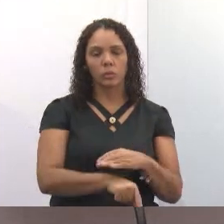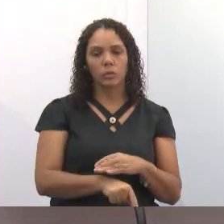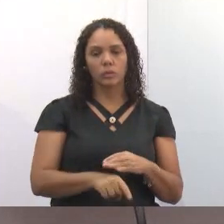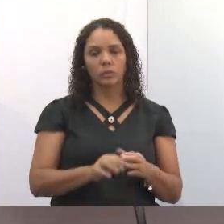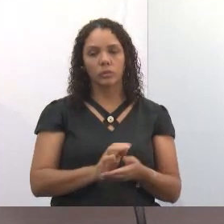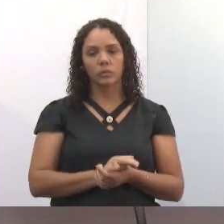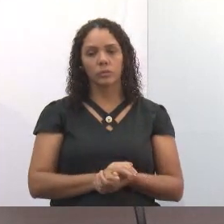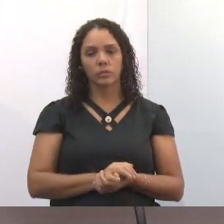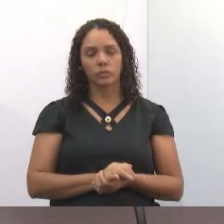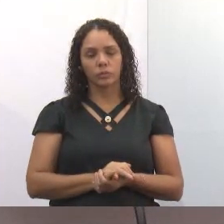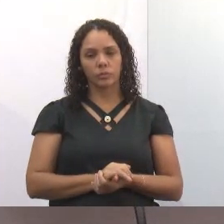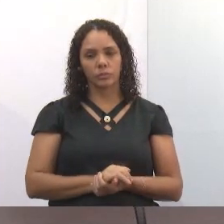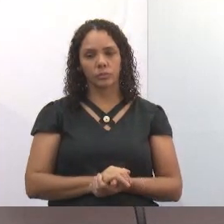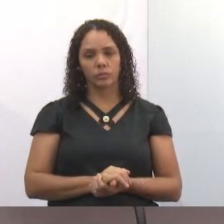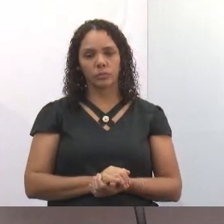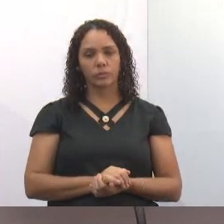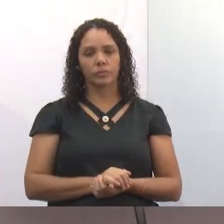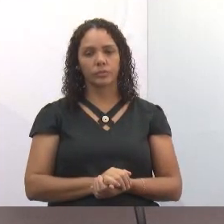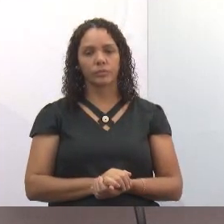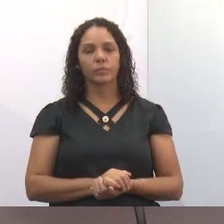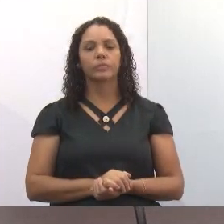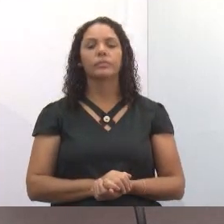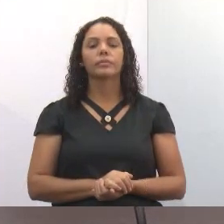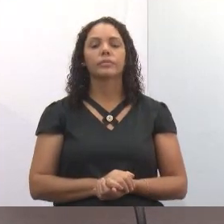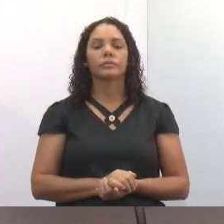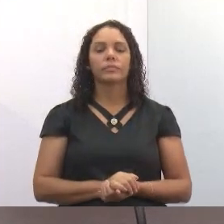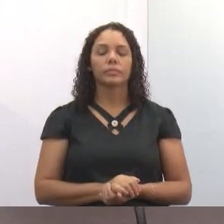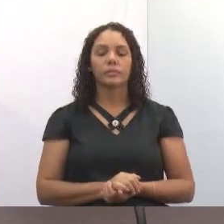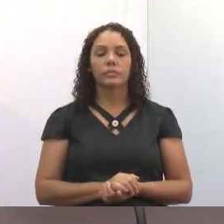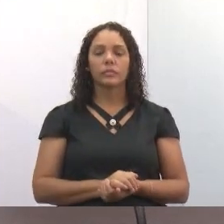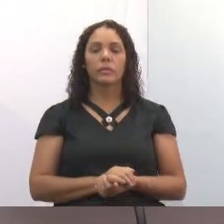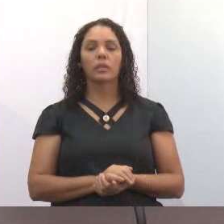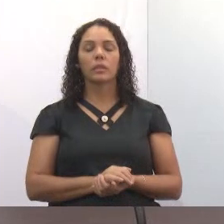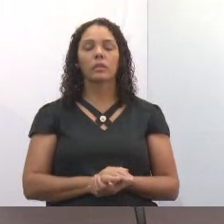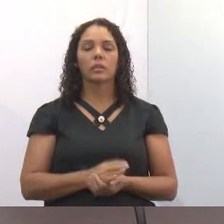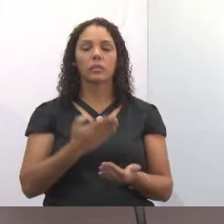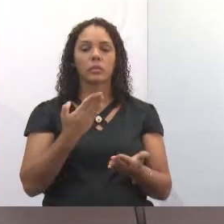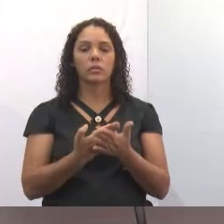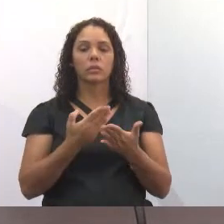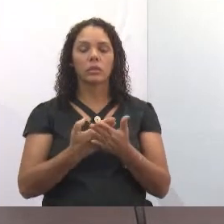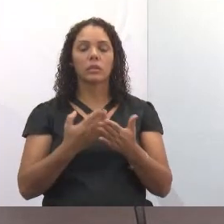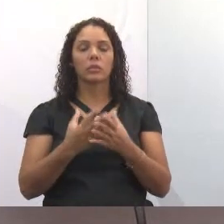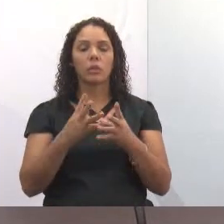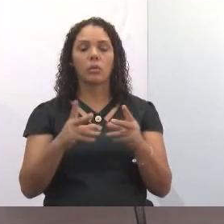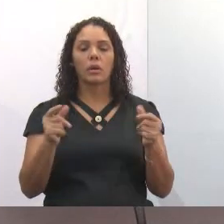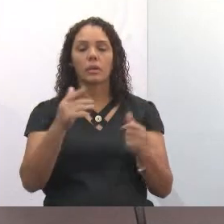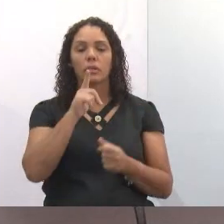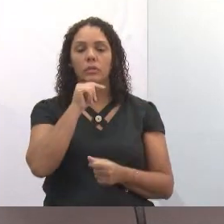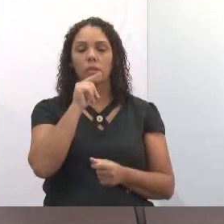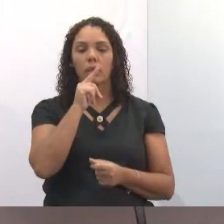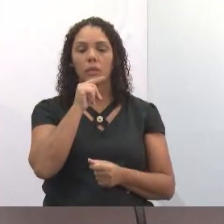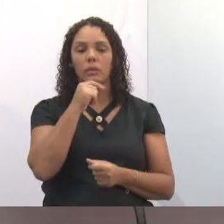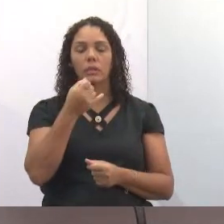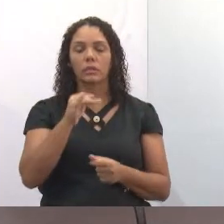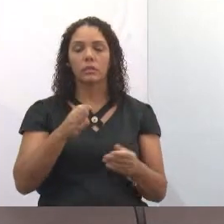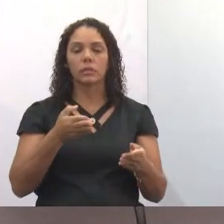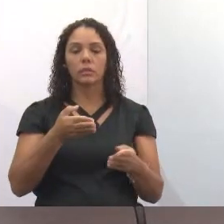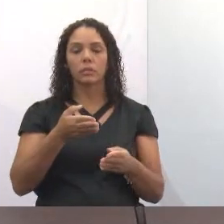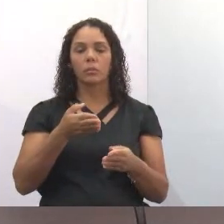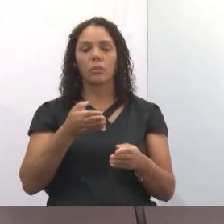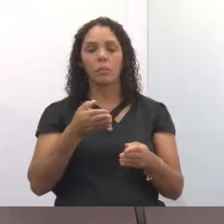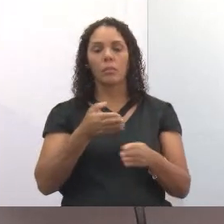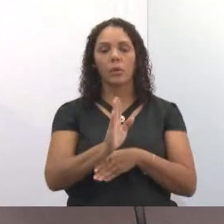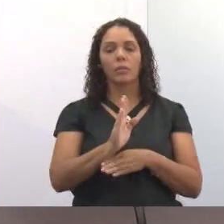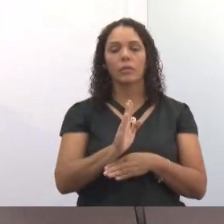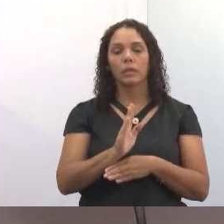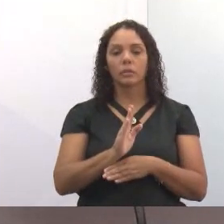os postos estão operacionais e em fase de análise de qualidade da água. Com a aprovação dessa análise, os